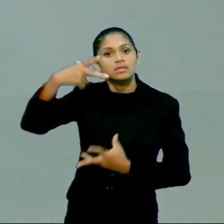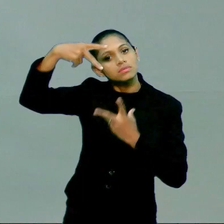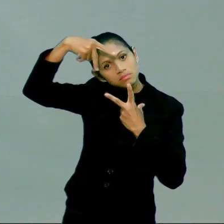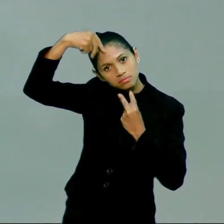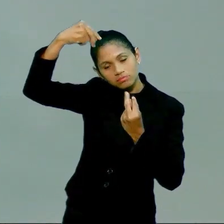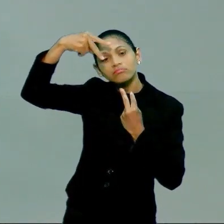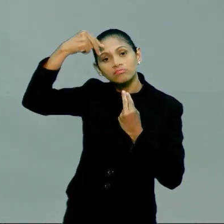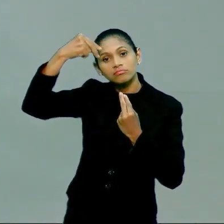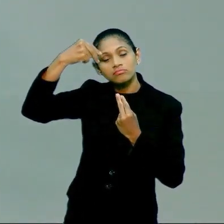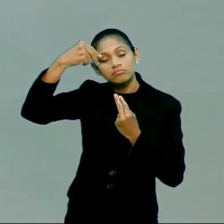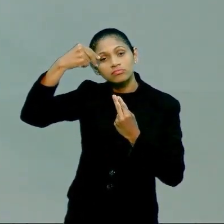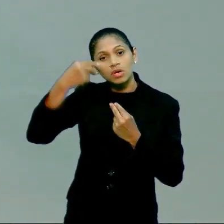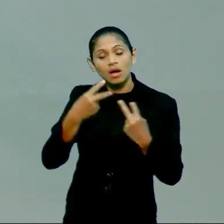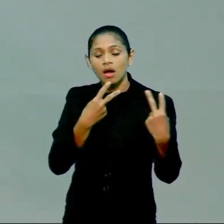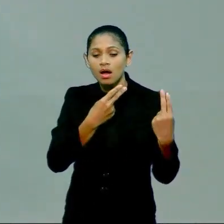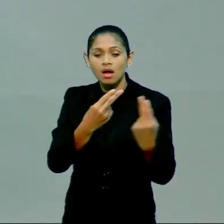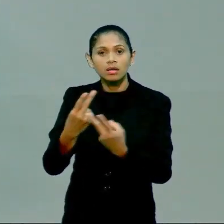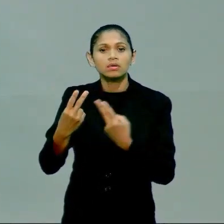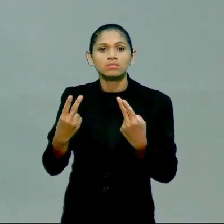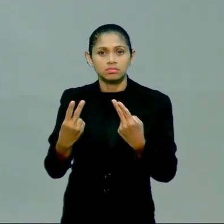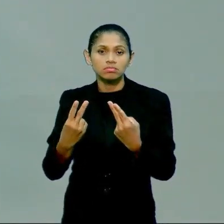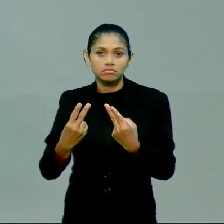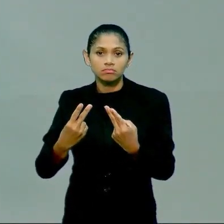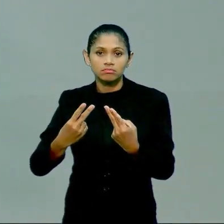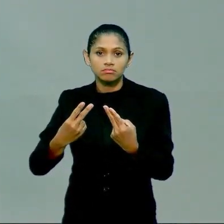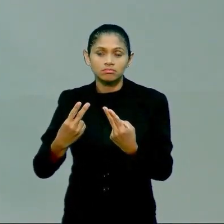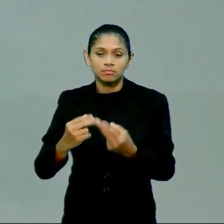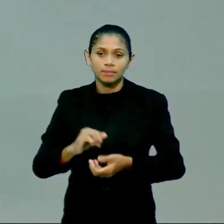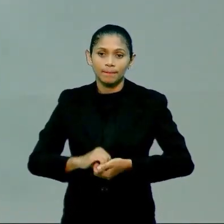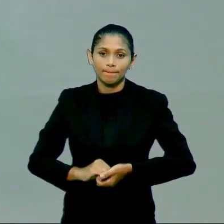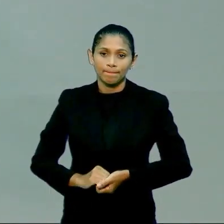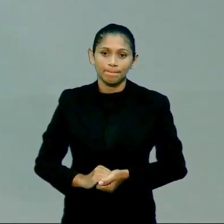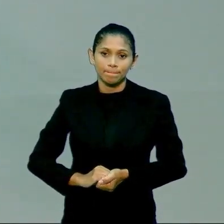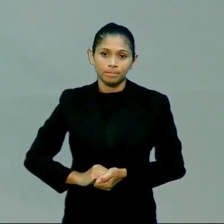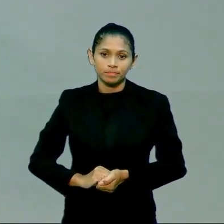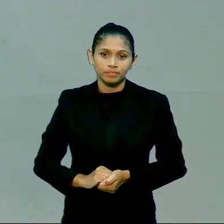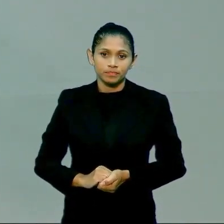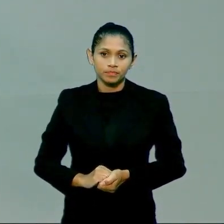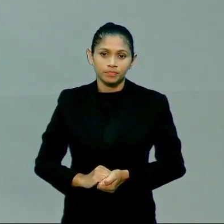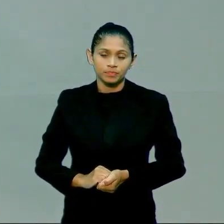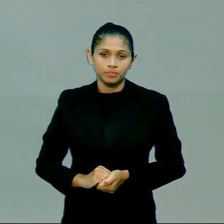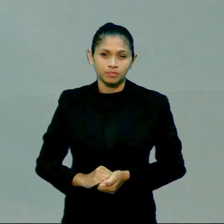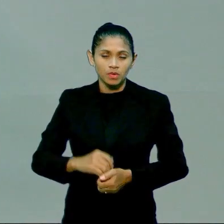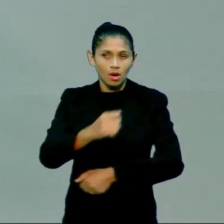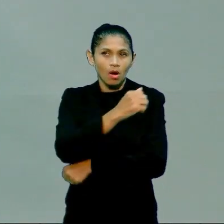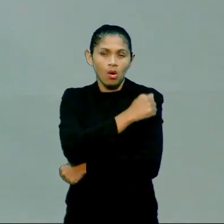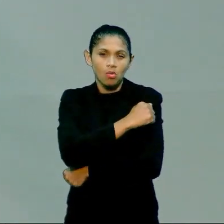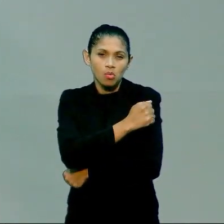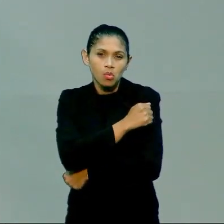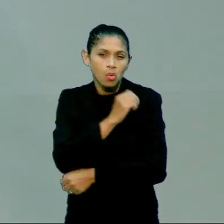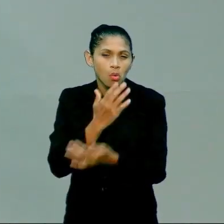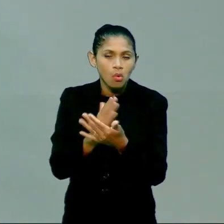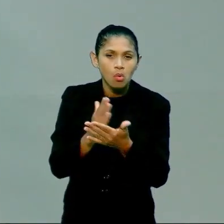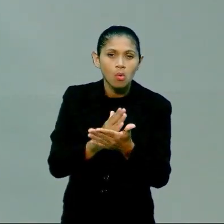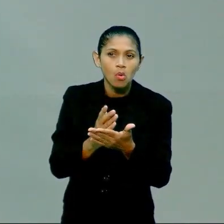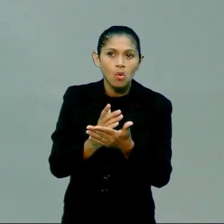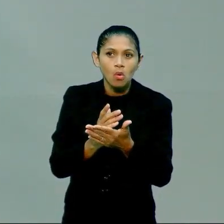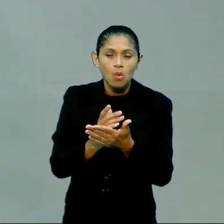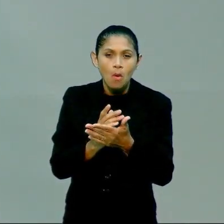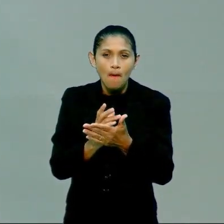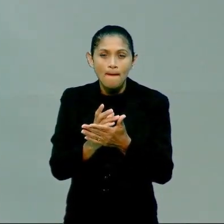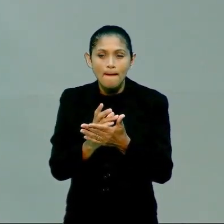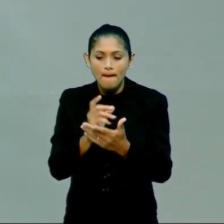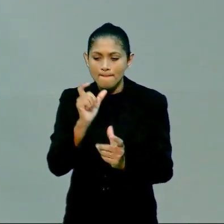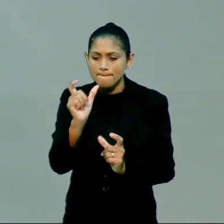várias vezes aqui, né? Temos alunos que eles pegam a primeira palavra que eles conseguem traduzir para o português e colocam ela como a resposta